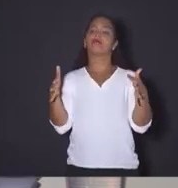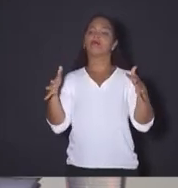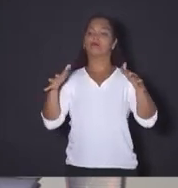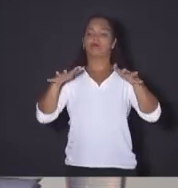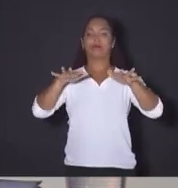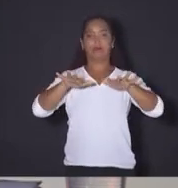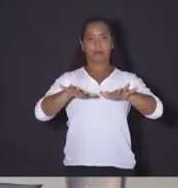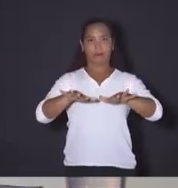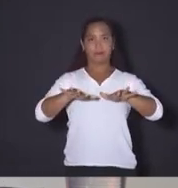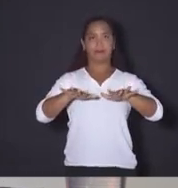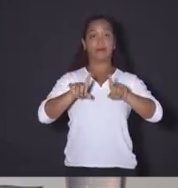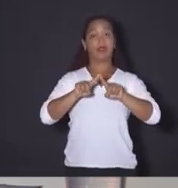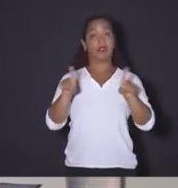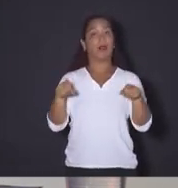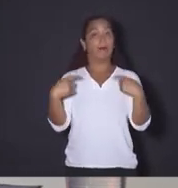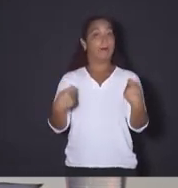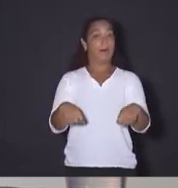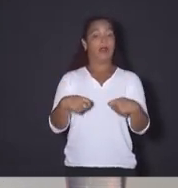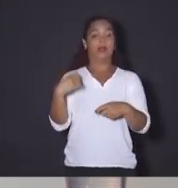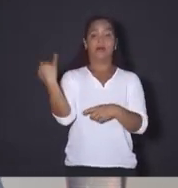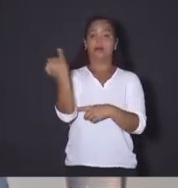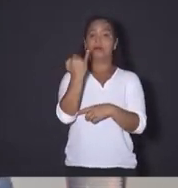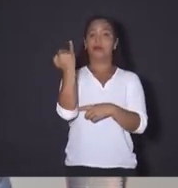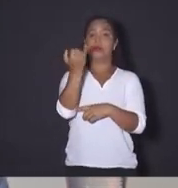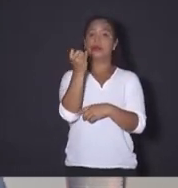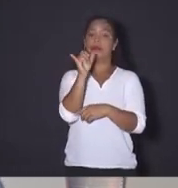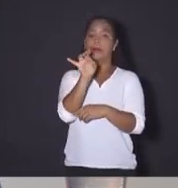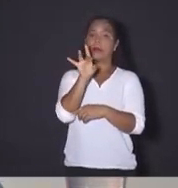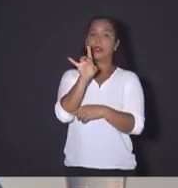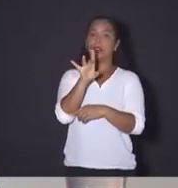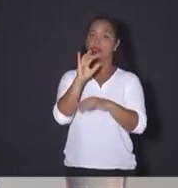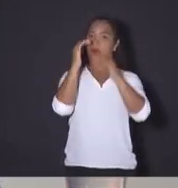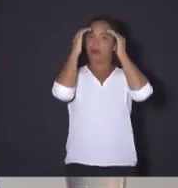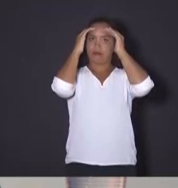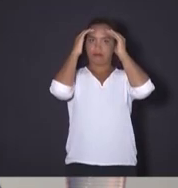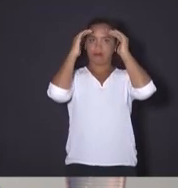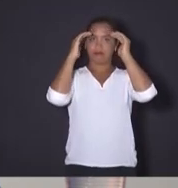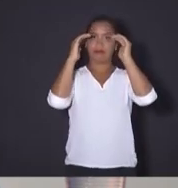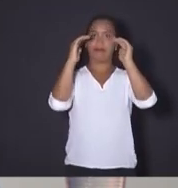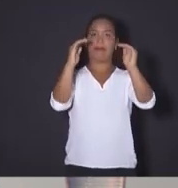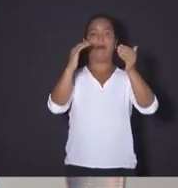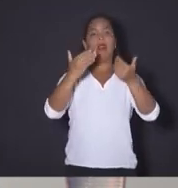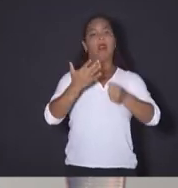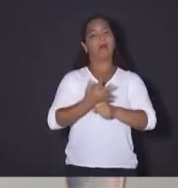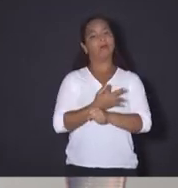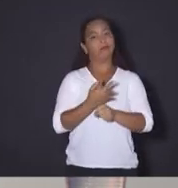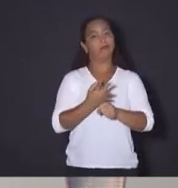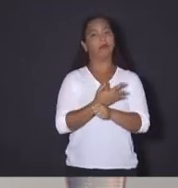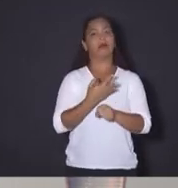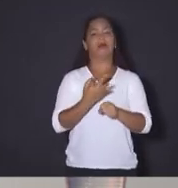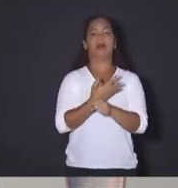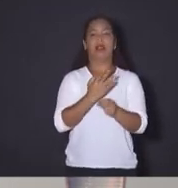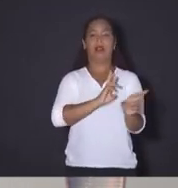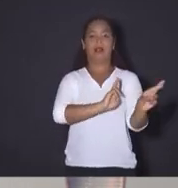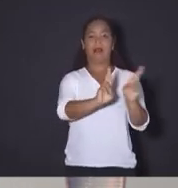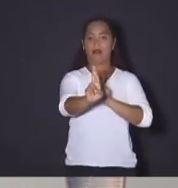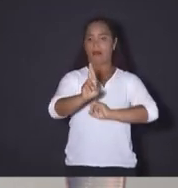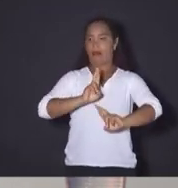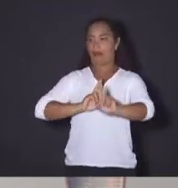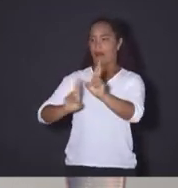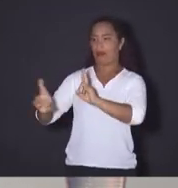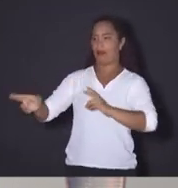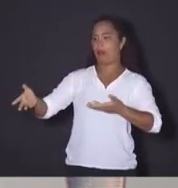mais abrangente para isso é fundamental não apenas respeitar o tolerar as diferenças nas relações é